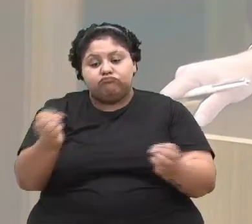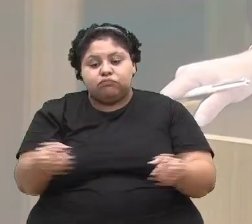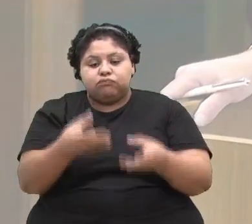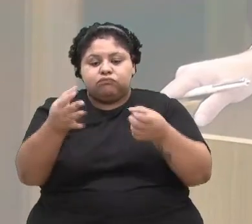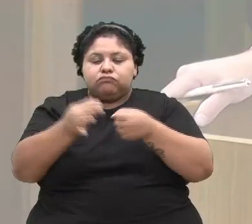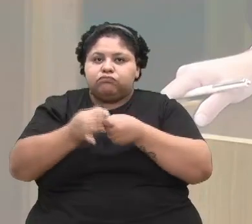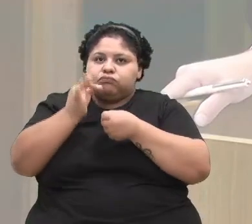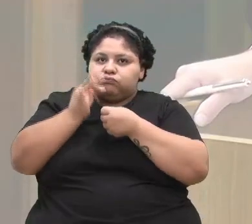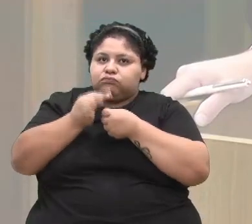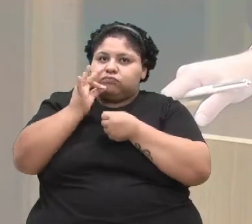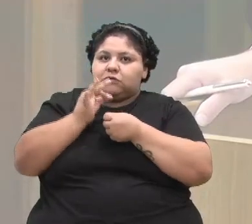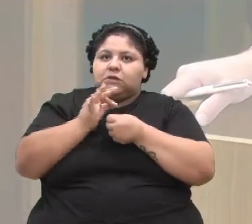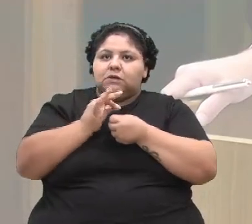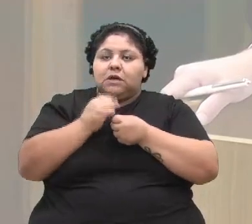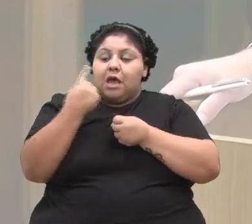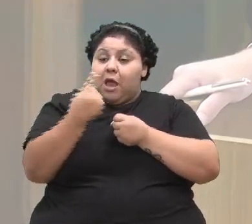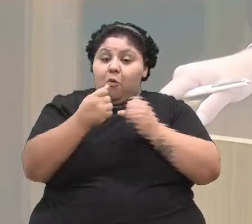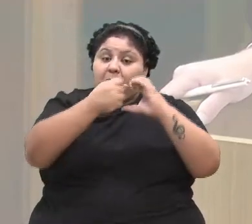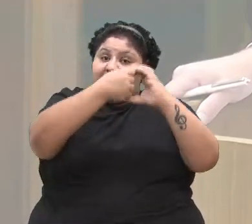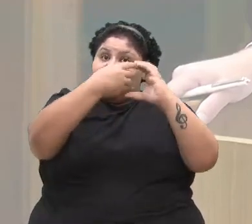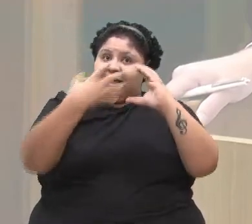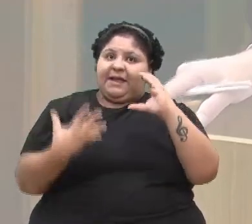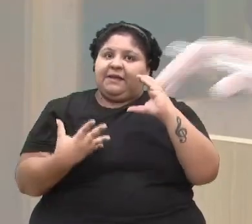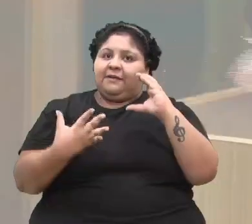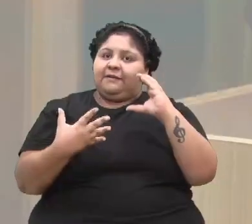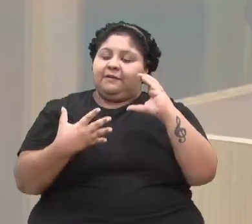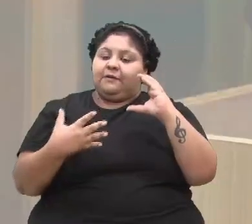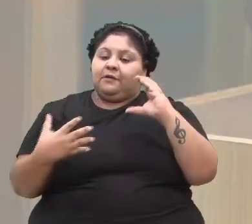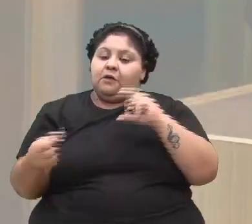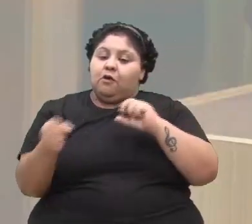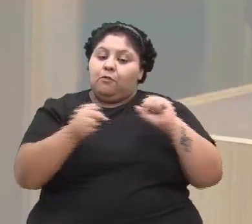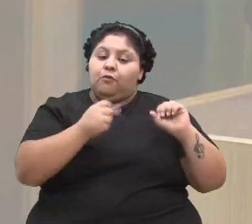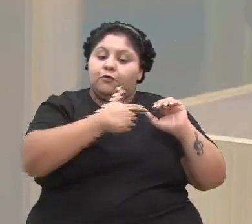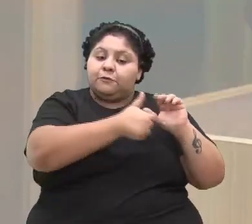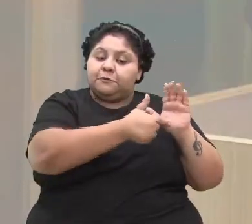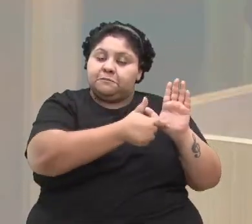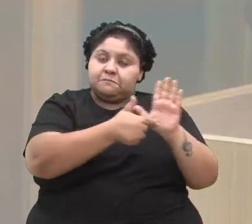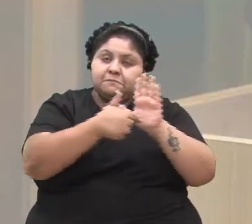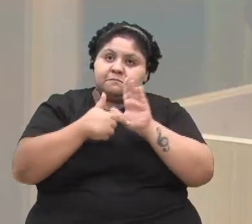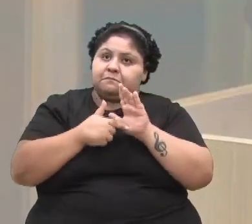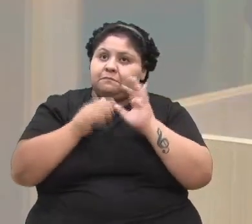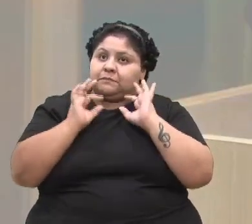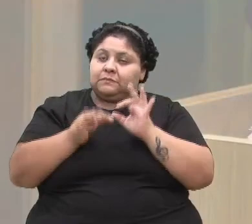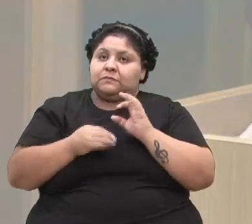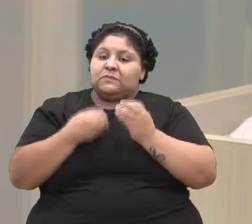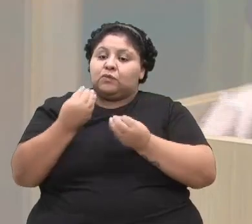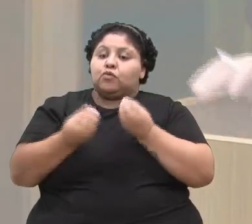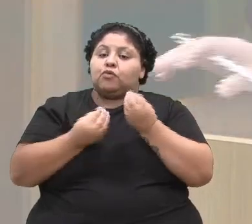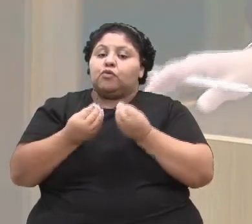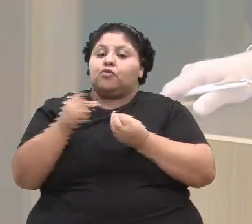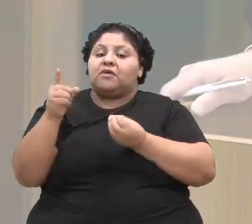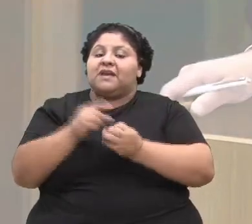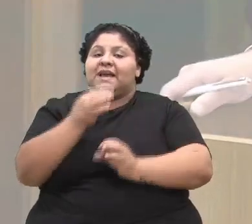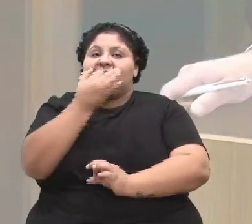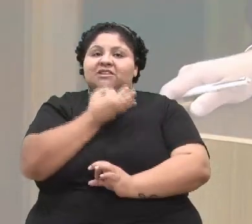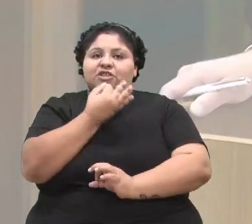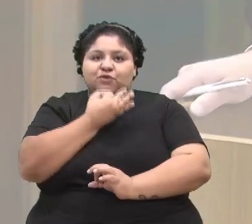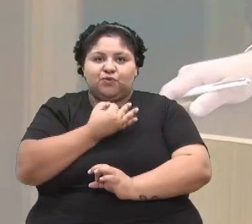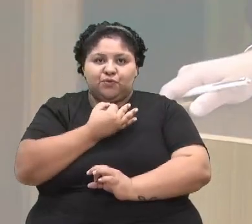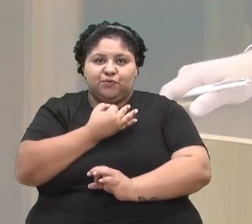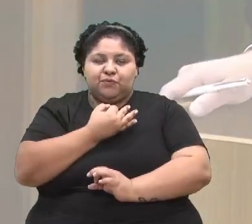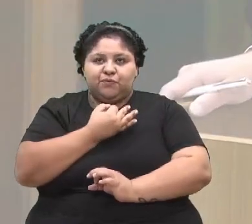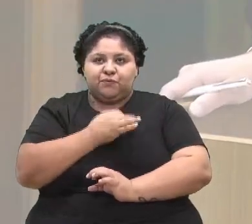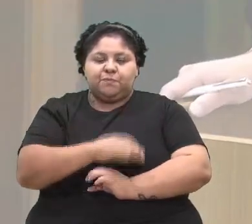das nossas características para que possamos demonstrar de fato o que é Caxias do Sul. Caxias